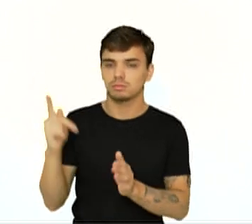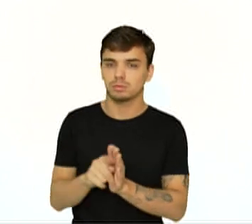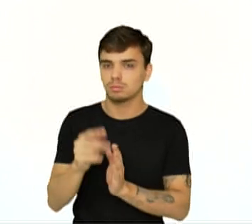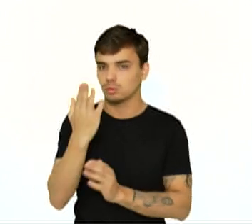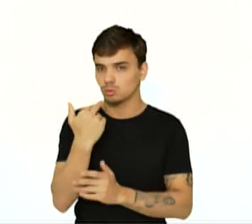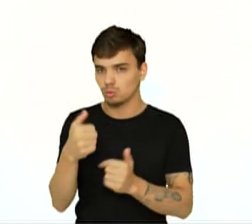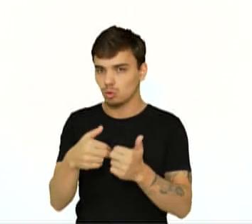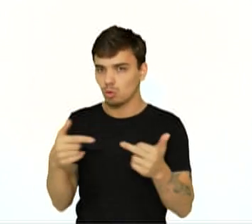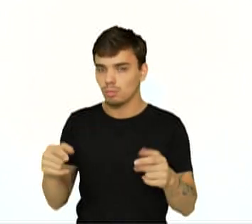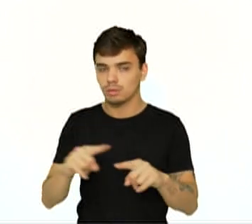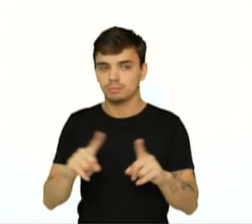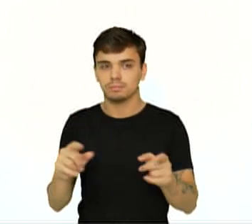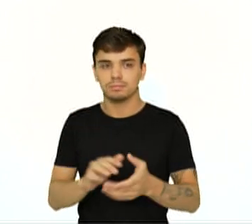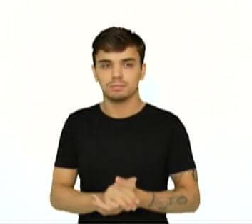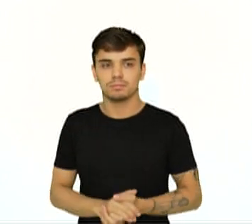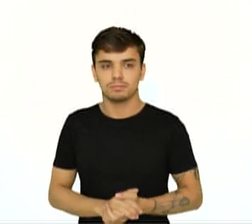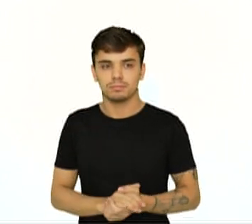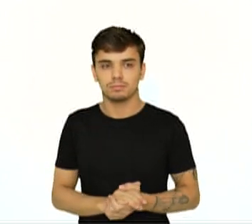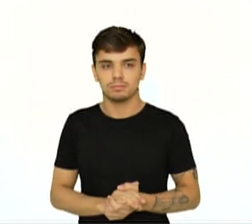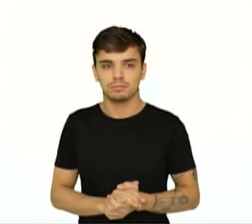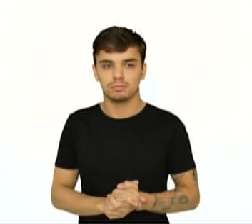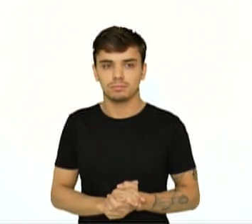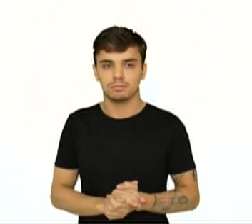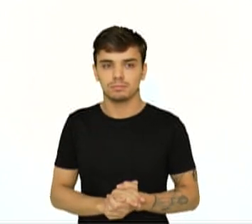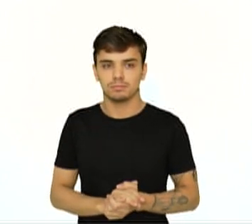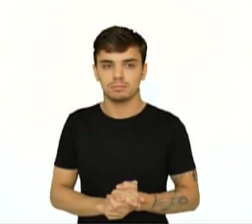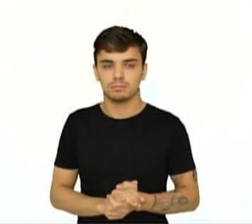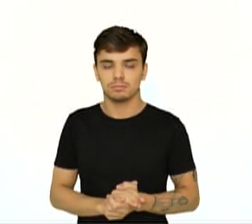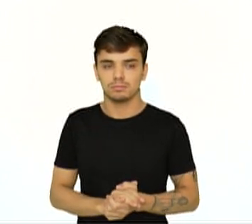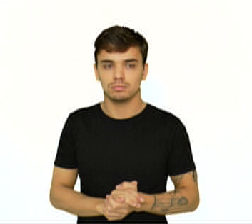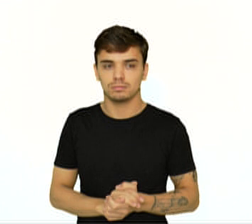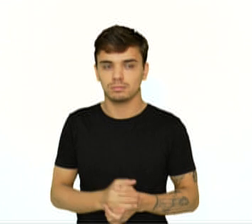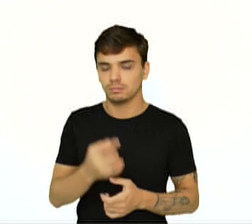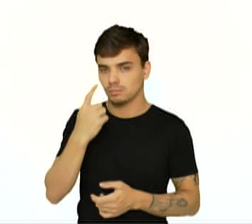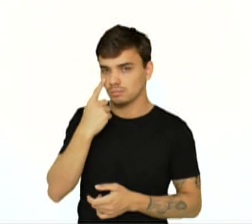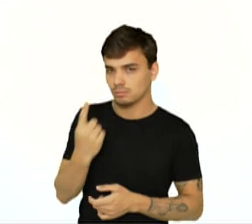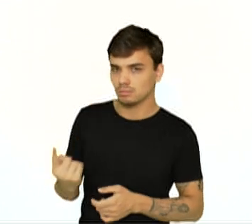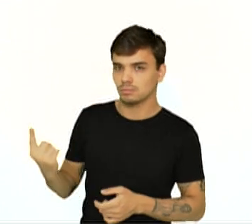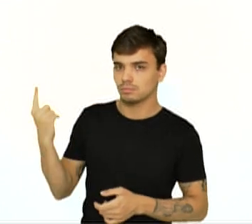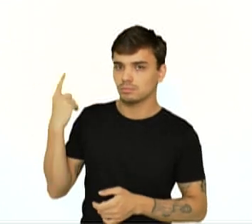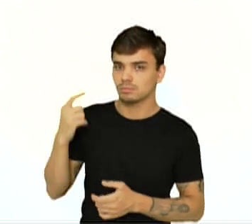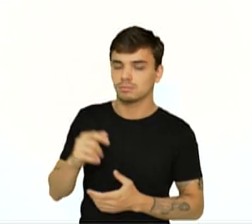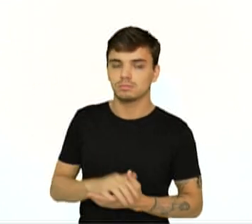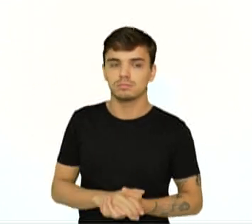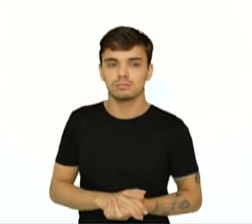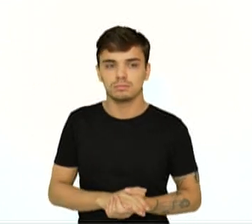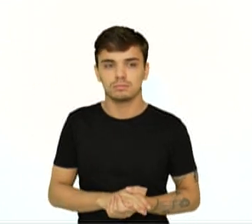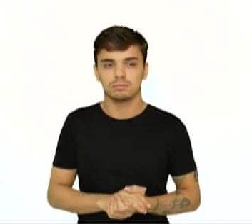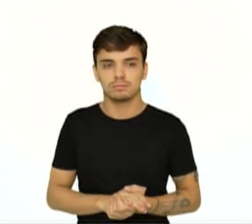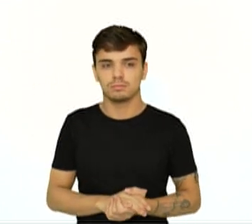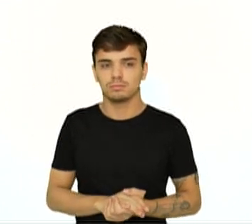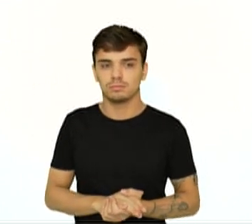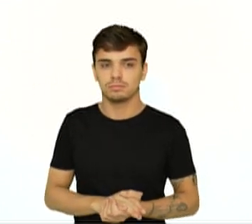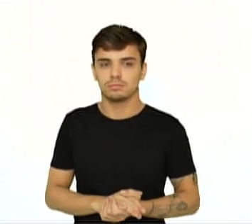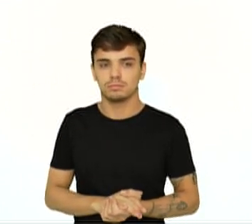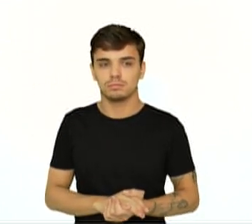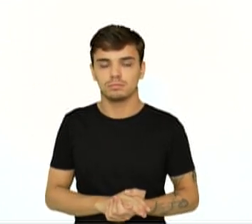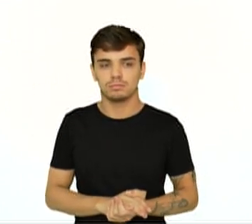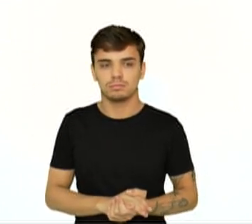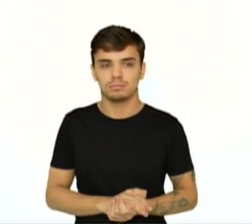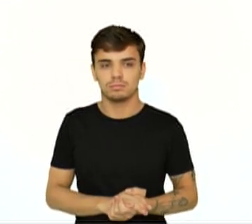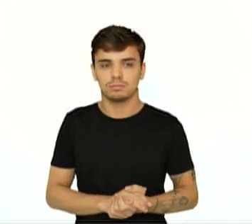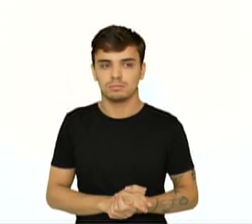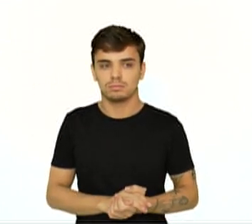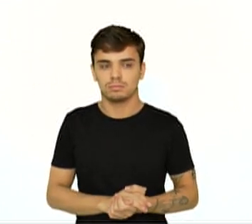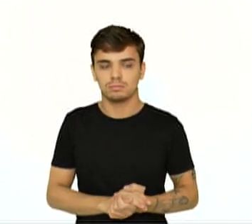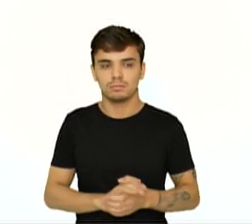comida. Empieza o dia com um bom desayuno e te sentirás melhor em la escuela e em el